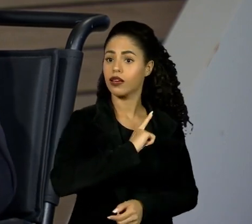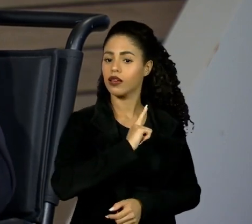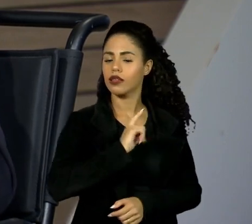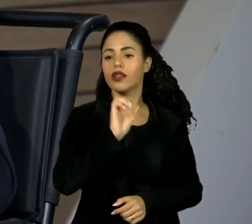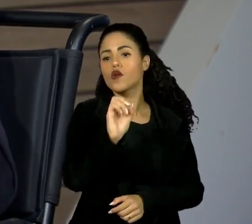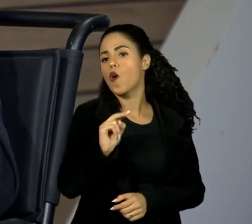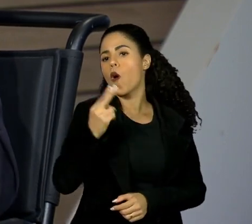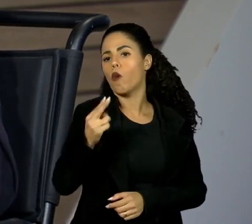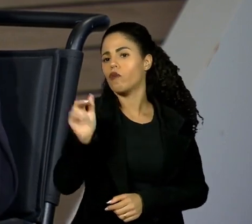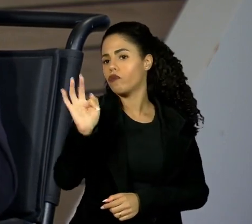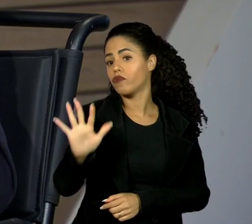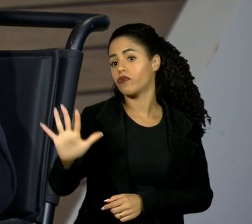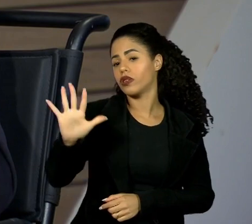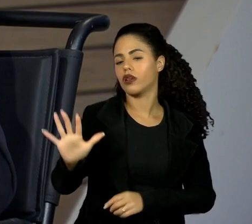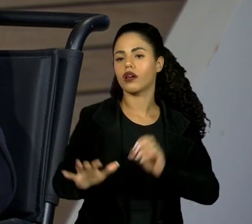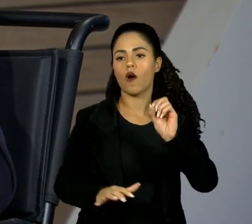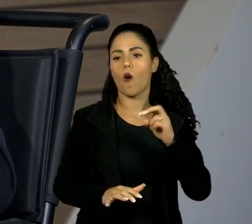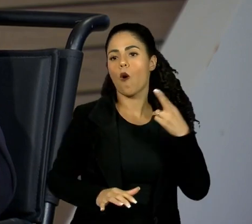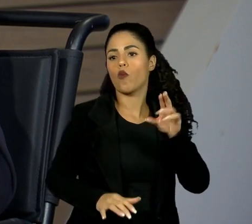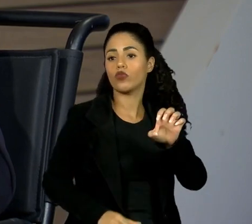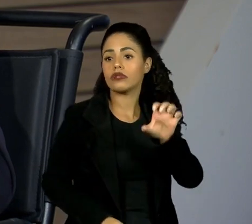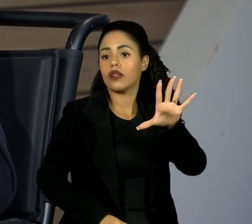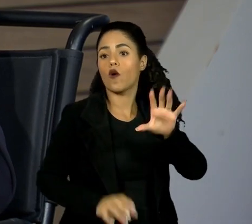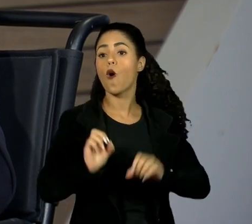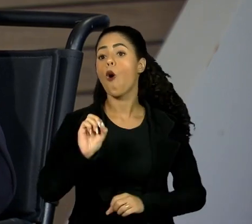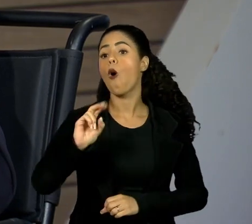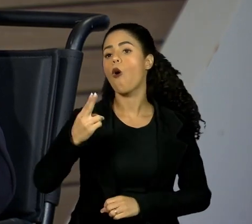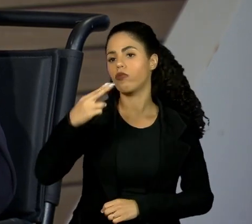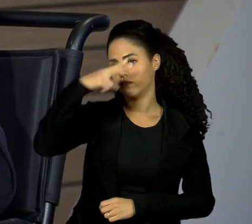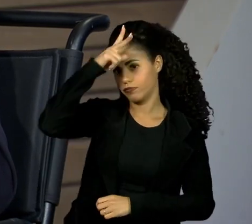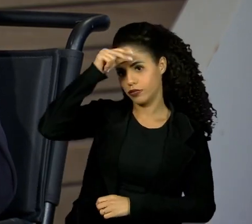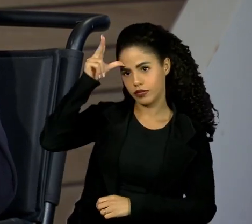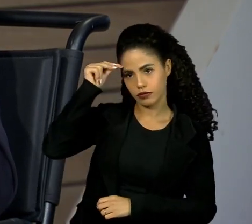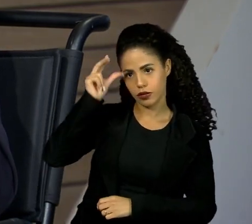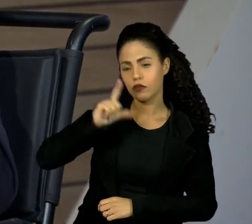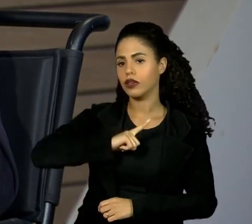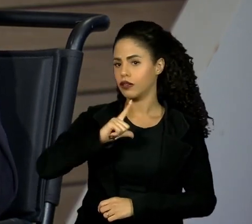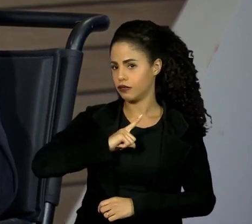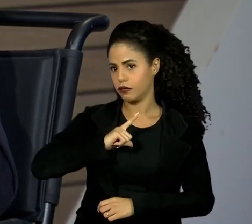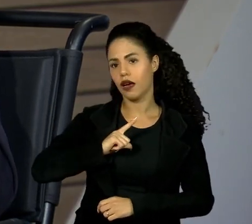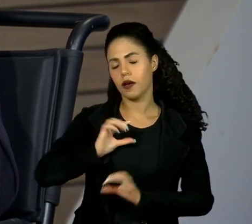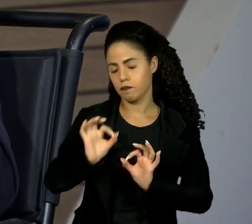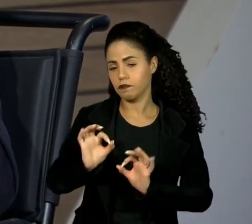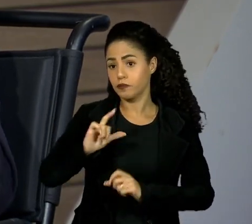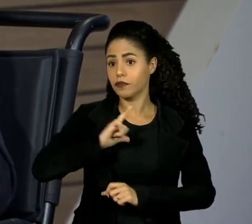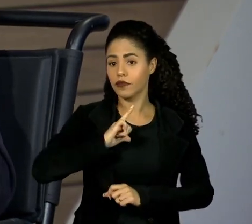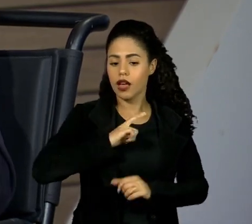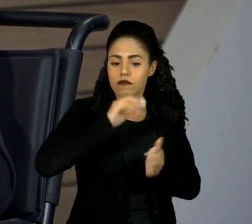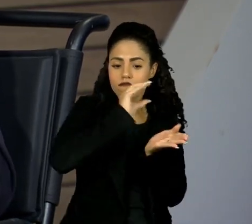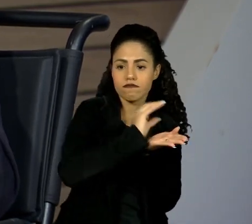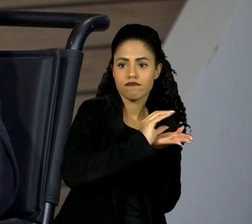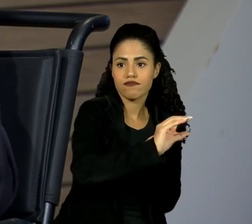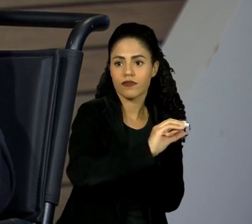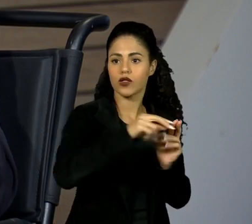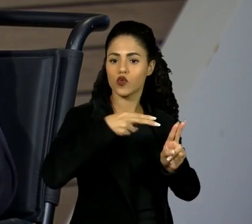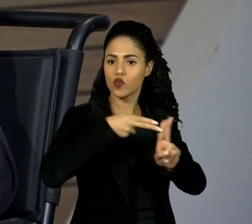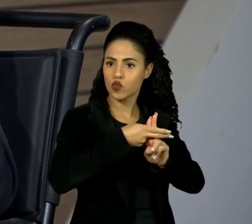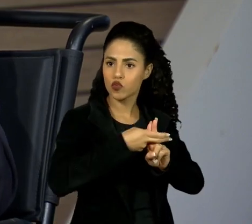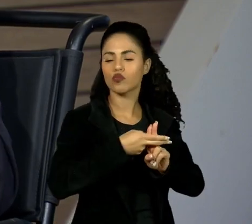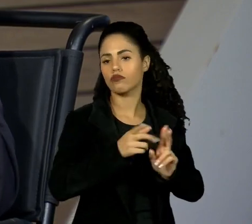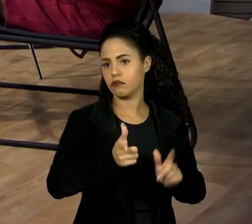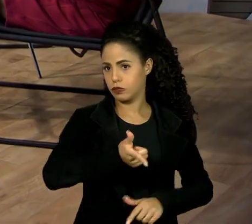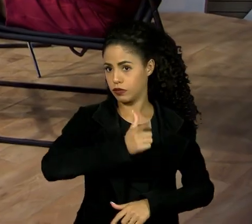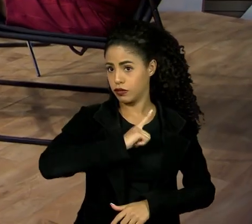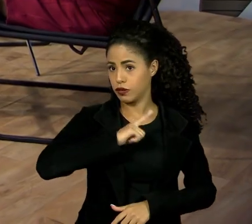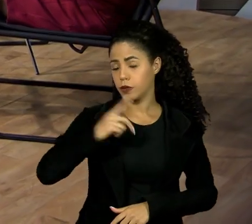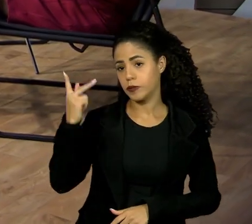ou federal, ou estadual ou municipal, mais frequentemente estadual, municipal, como acontece também em 2 serviços em